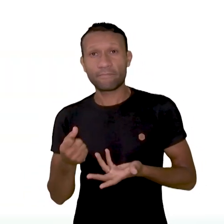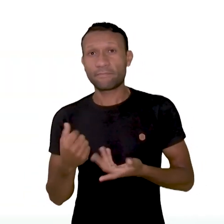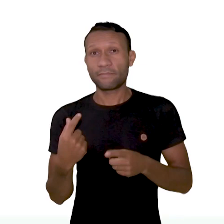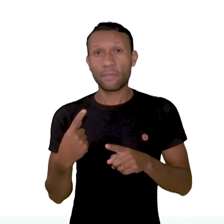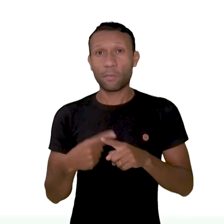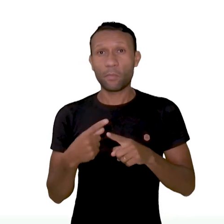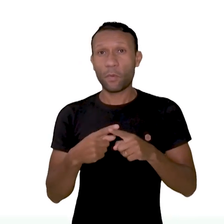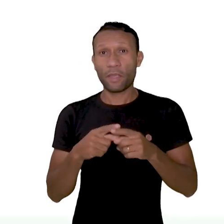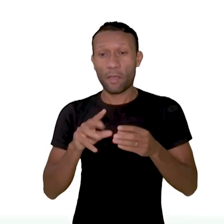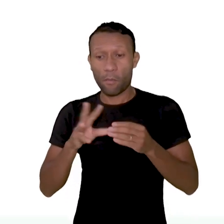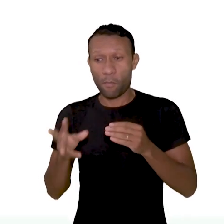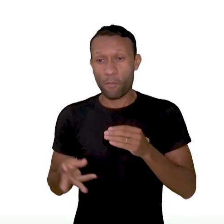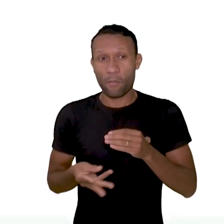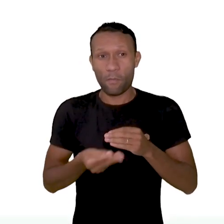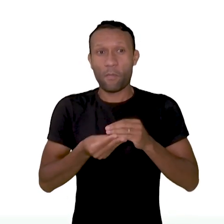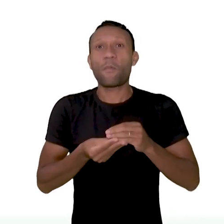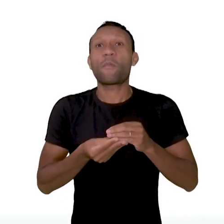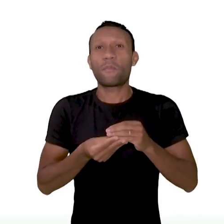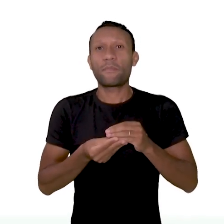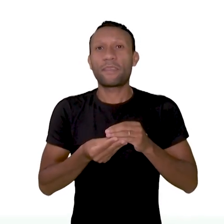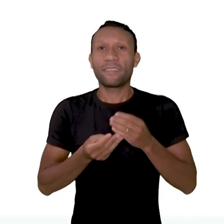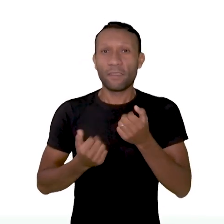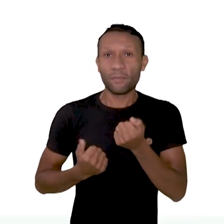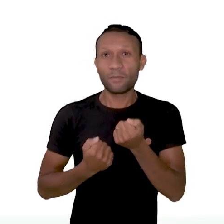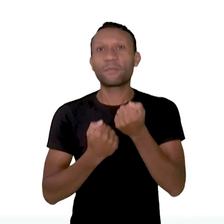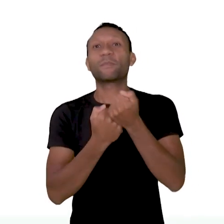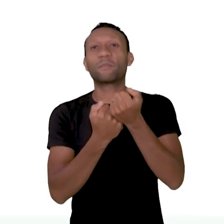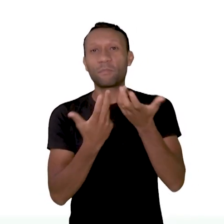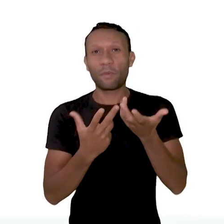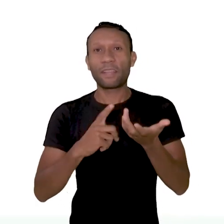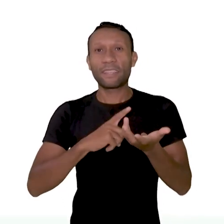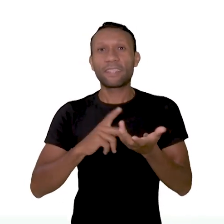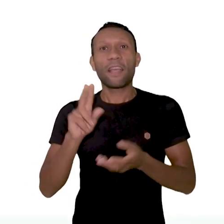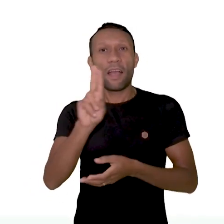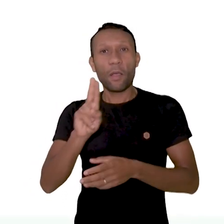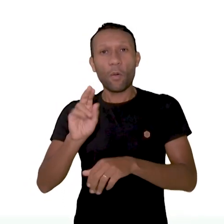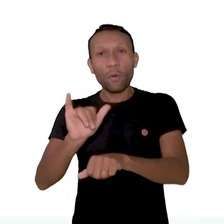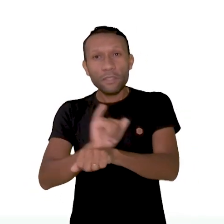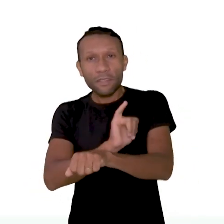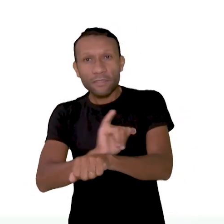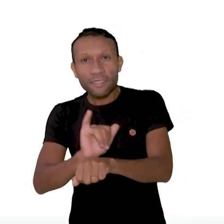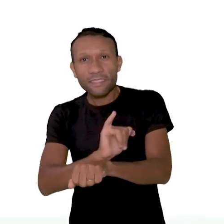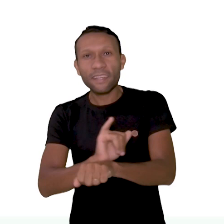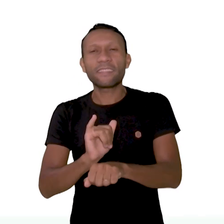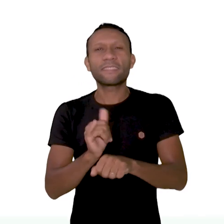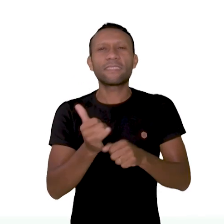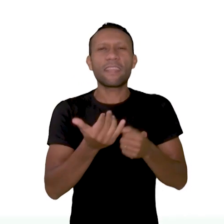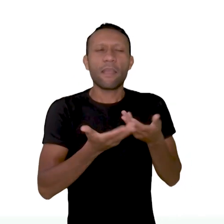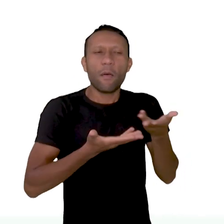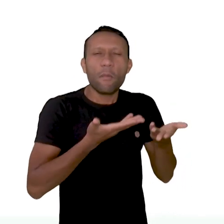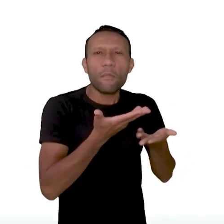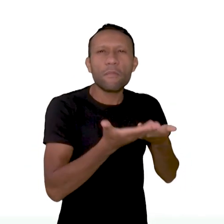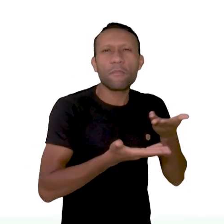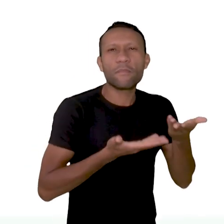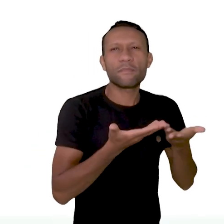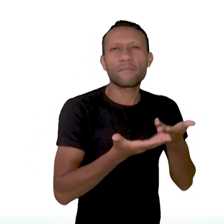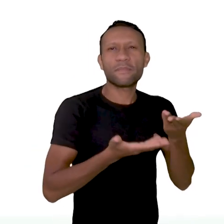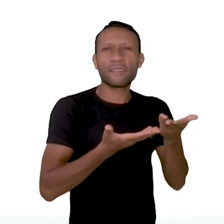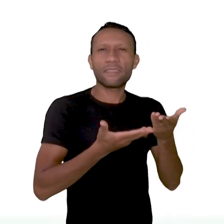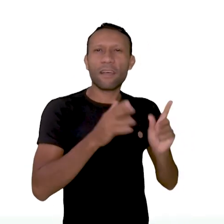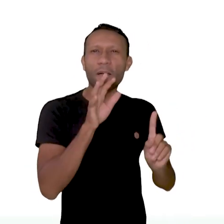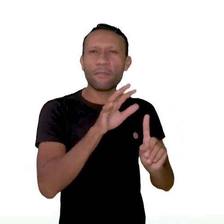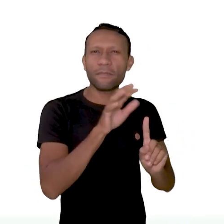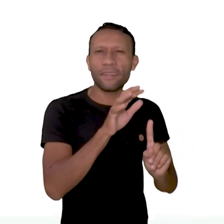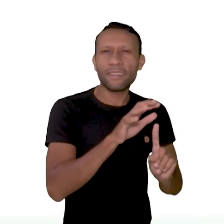se completam. Eles têm uma estratégia, né? A estratégia de persuadir necessita de um discurso